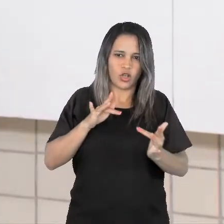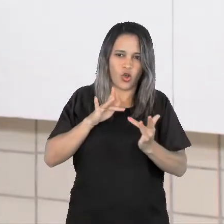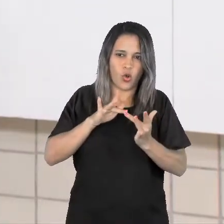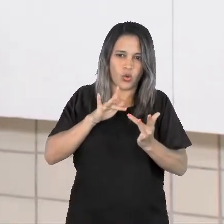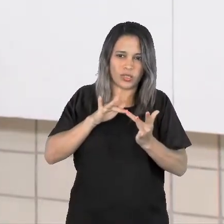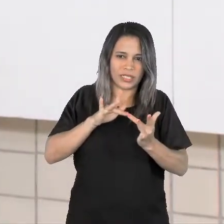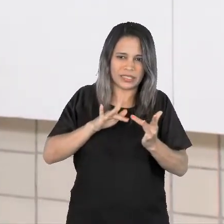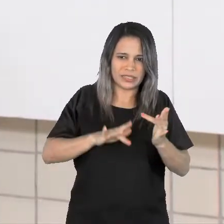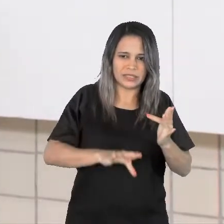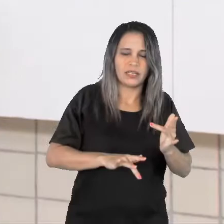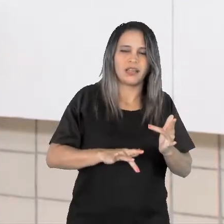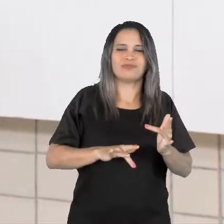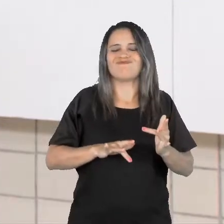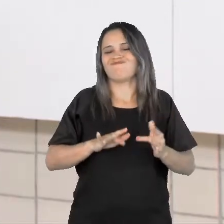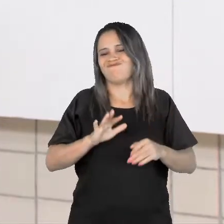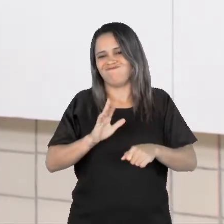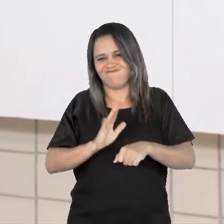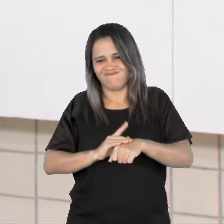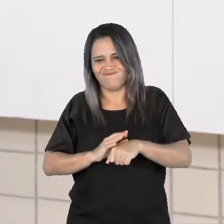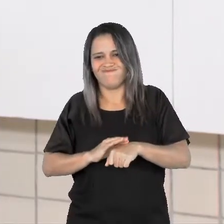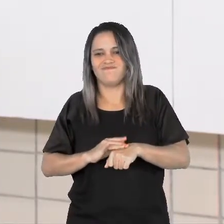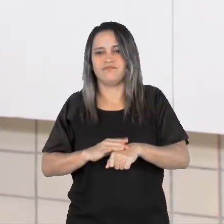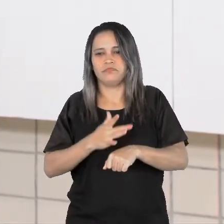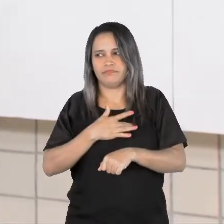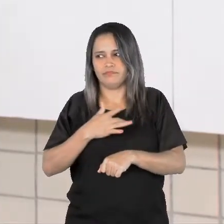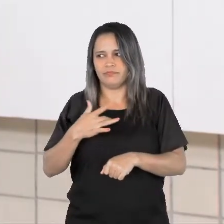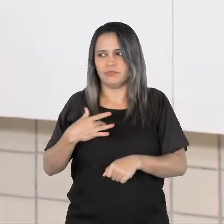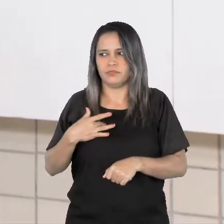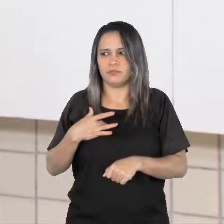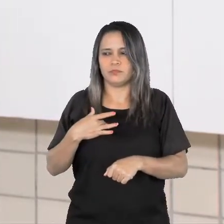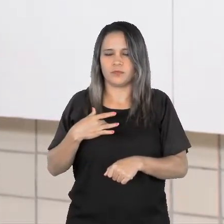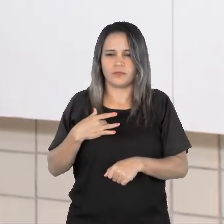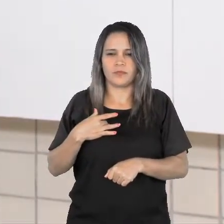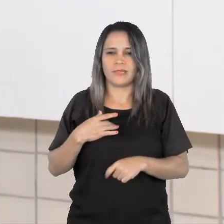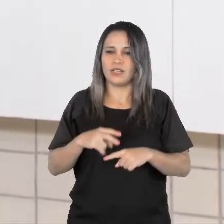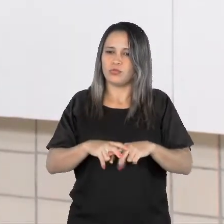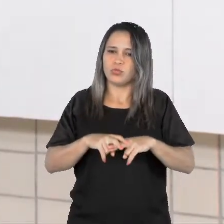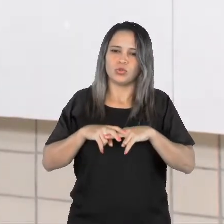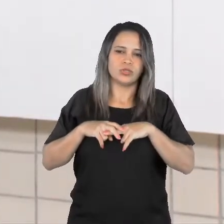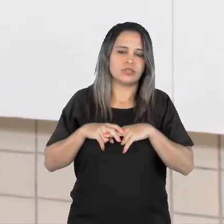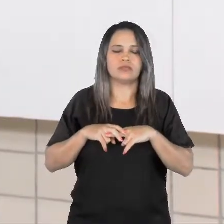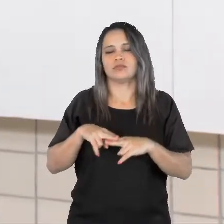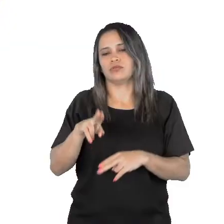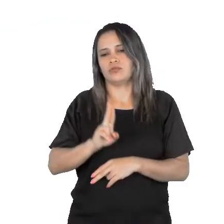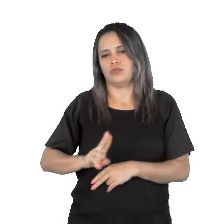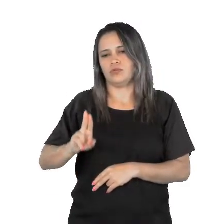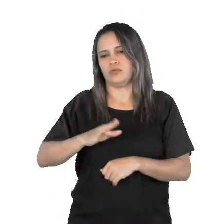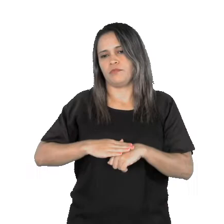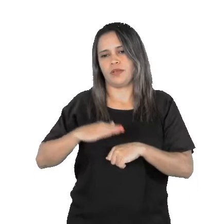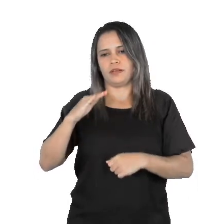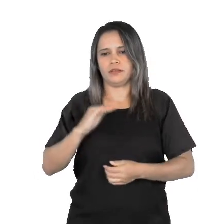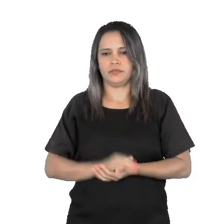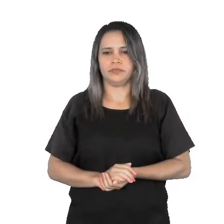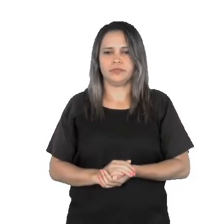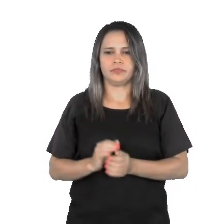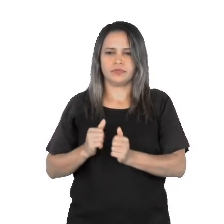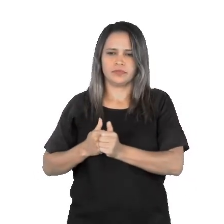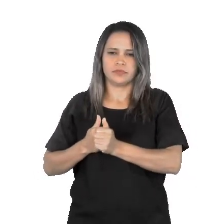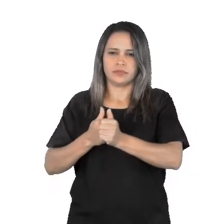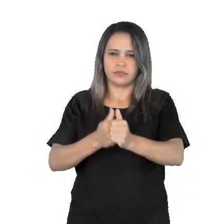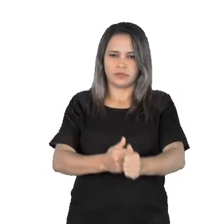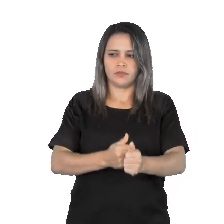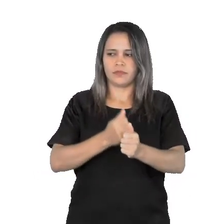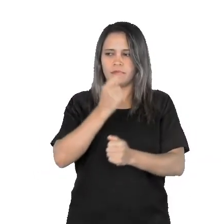aquele líquido pode fazer muito mal à sua saúde. Por isso que não é quase mais utilizado. Acompanha mais uma